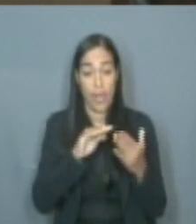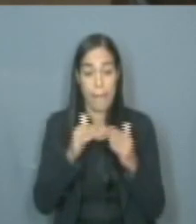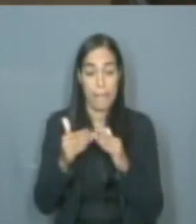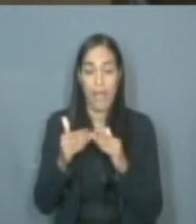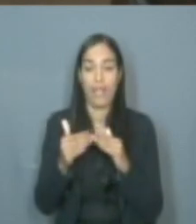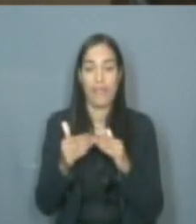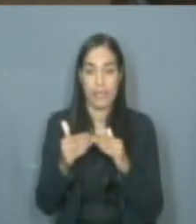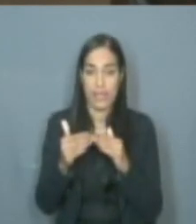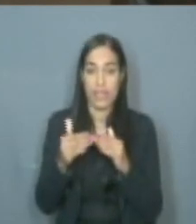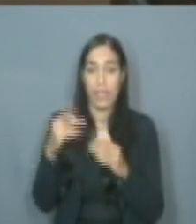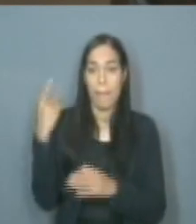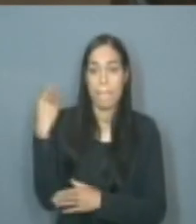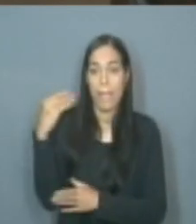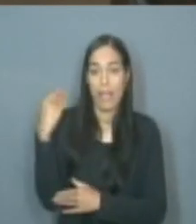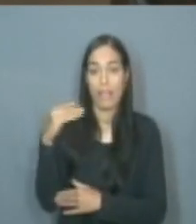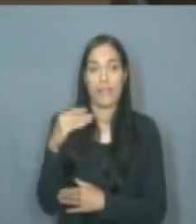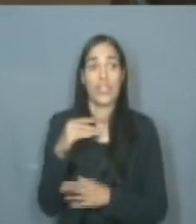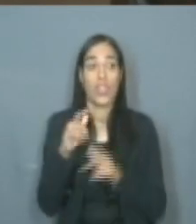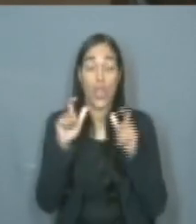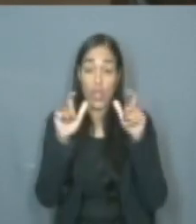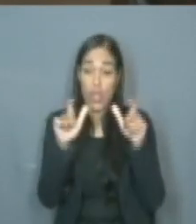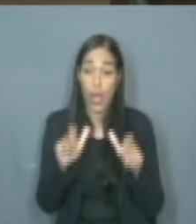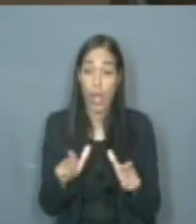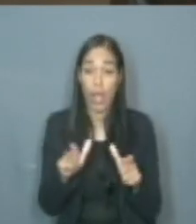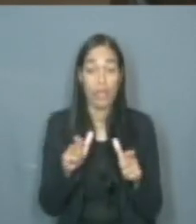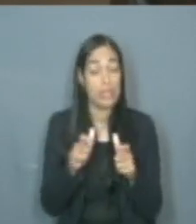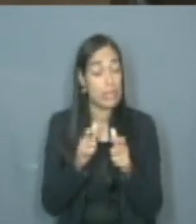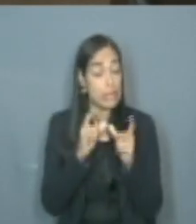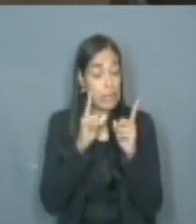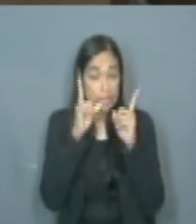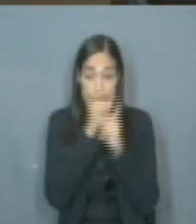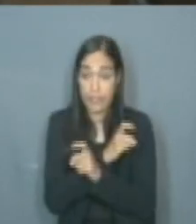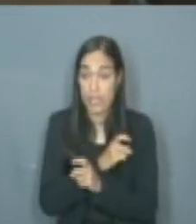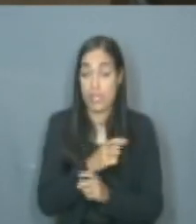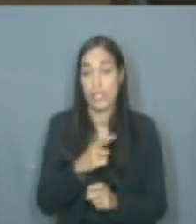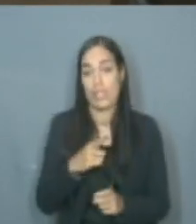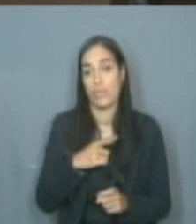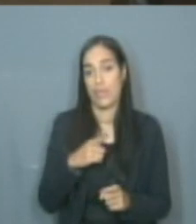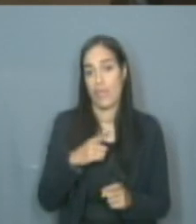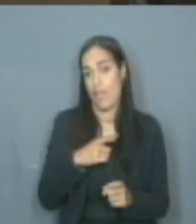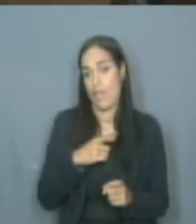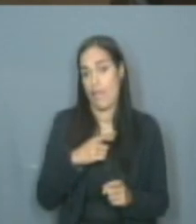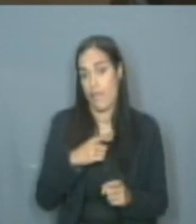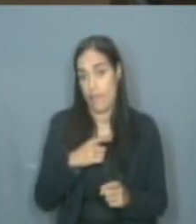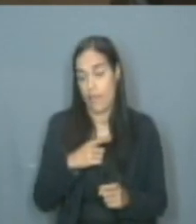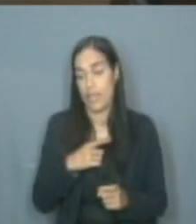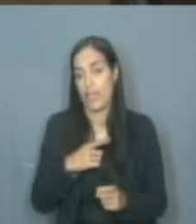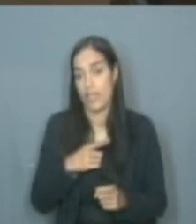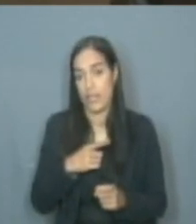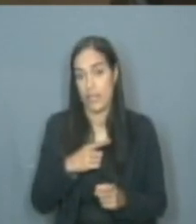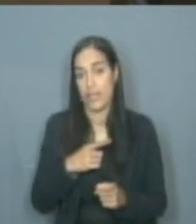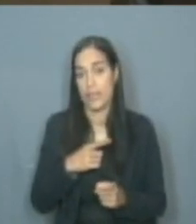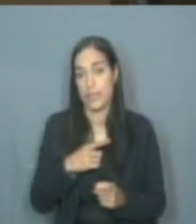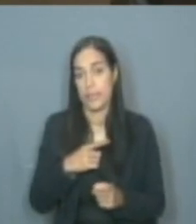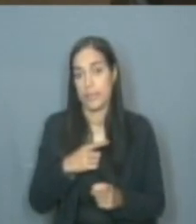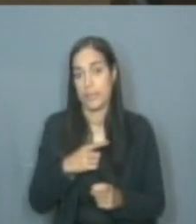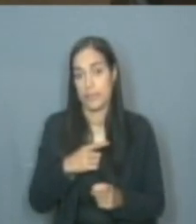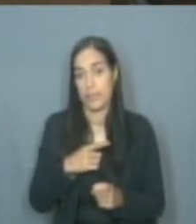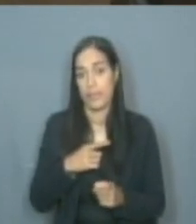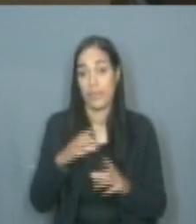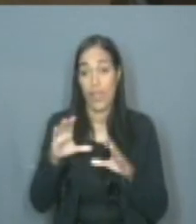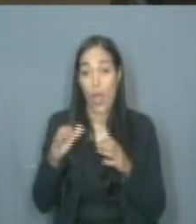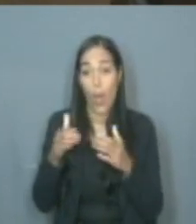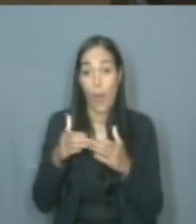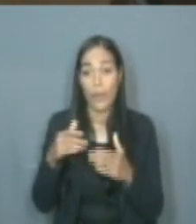palafitas, que eram habitações extremamente precárias, que aí houve até aquele incidente, que era a comunidade